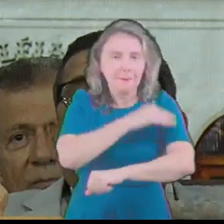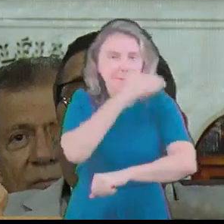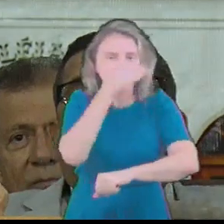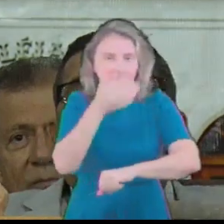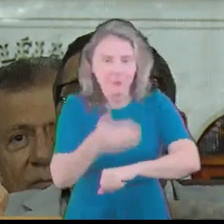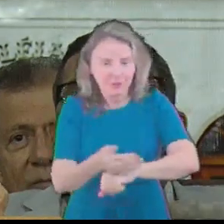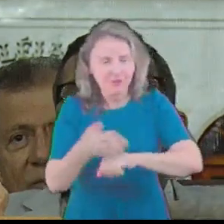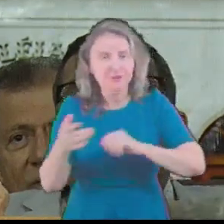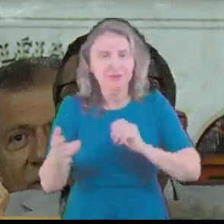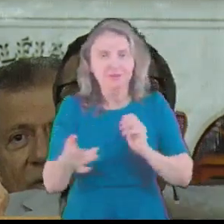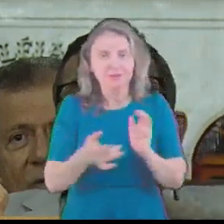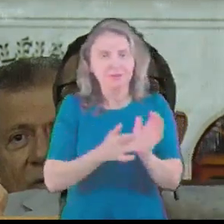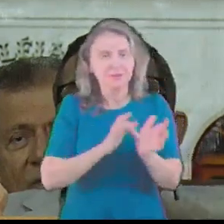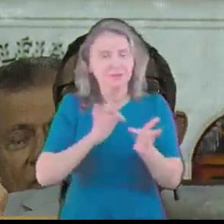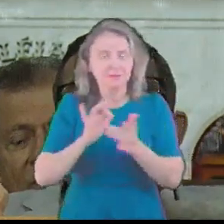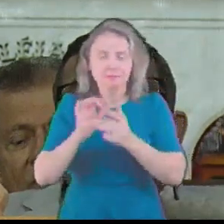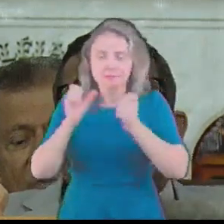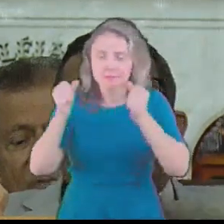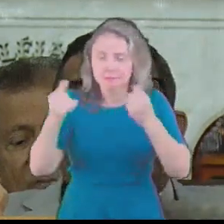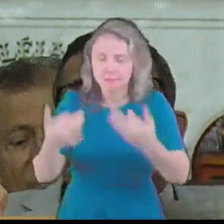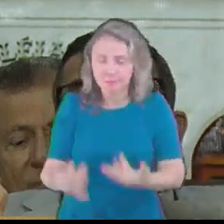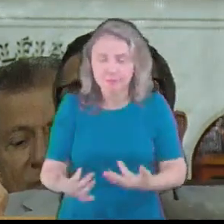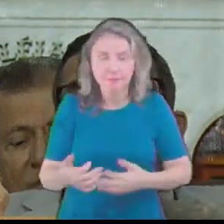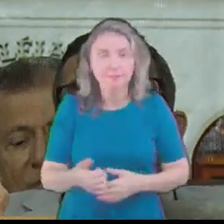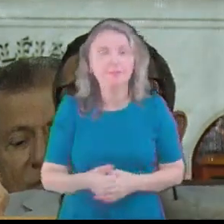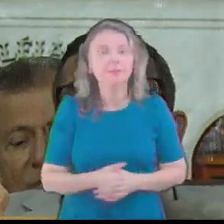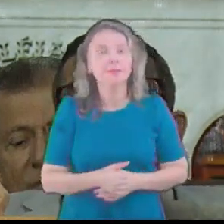Jesus fala das bem-aventuranças.